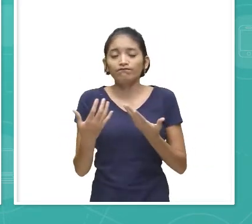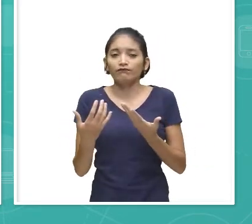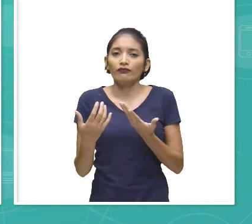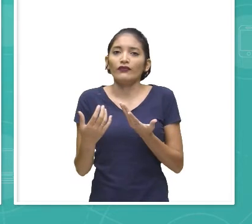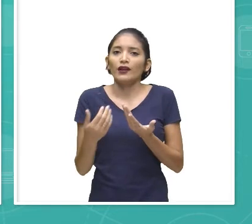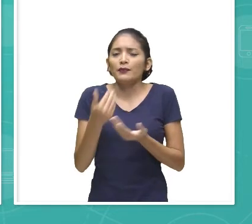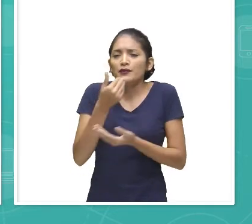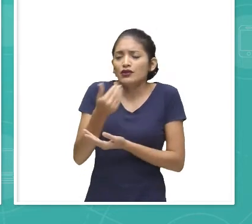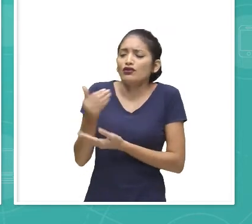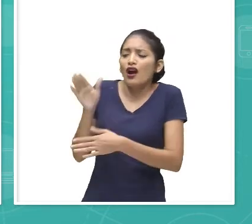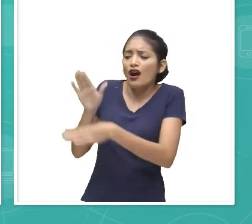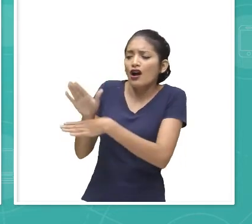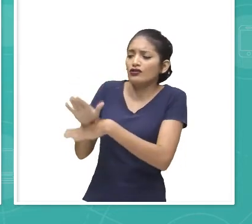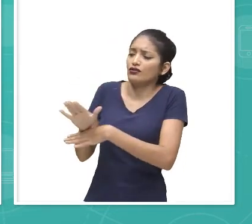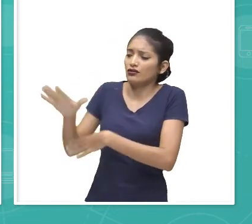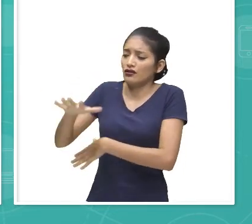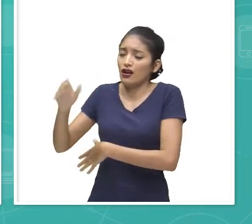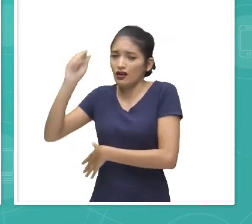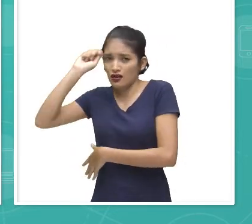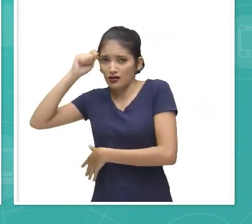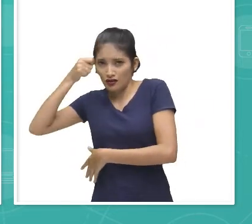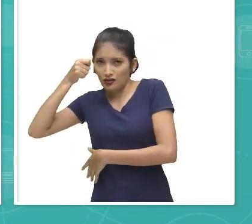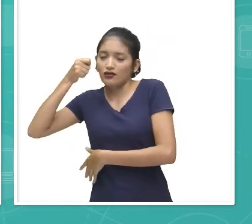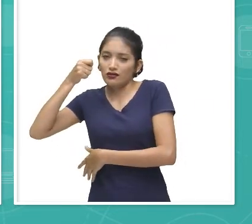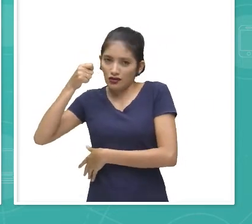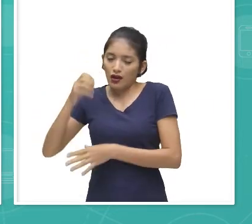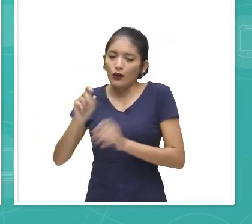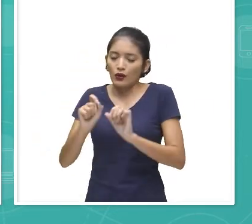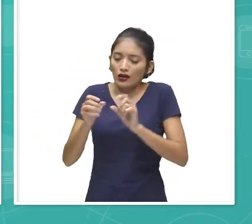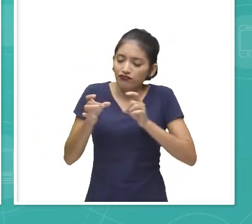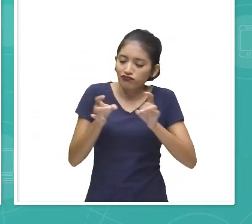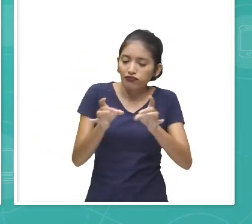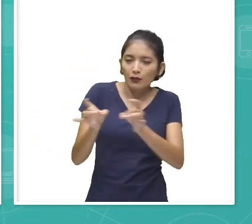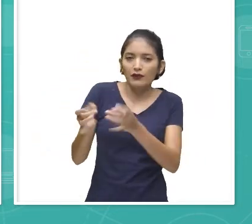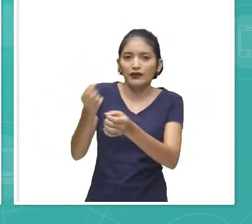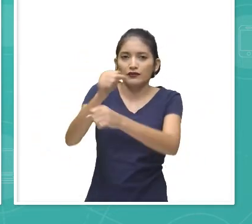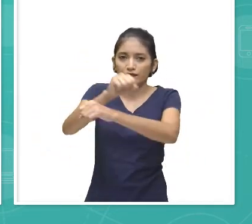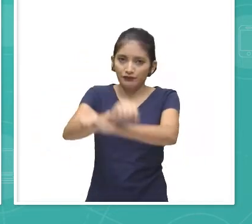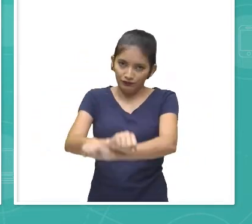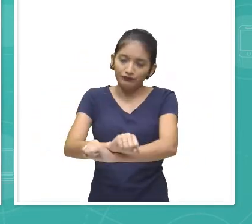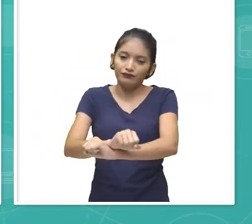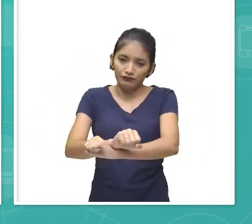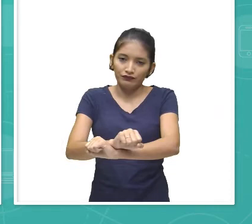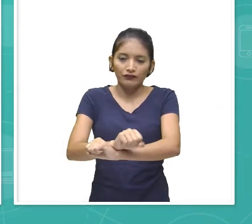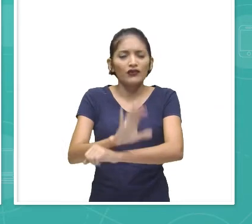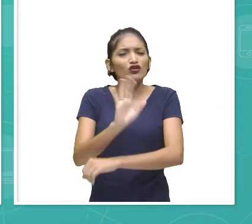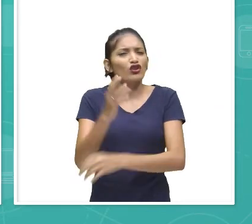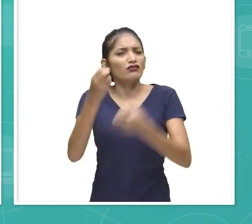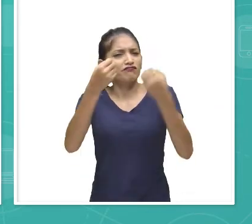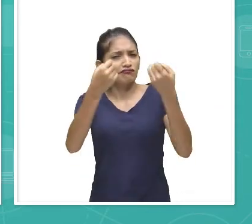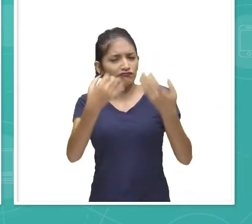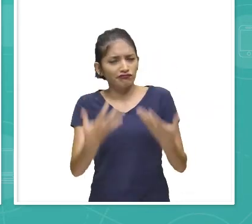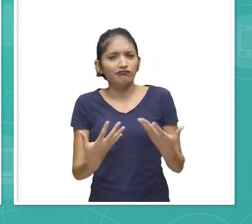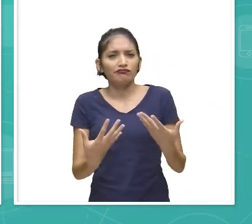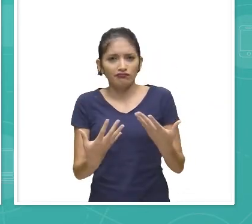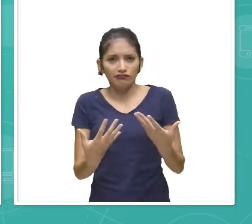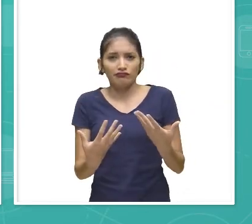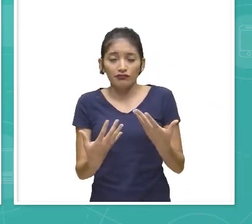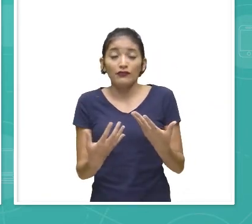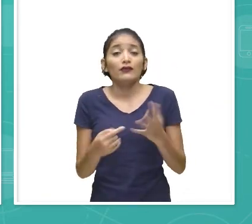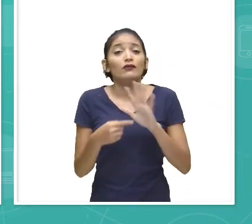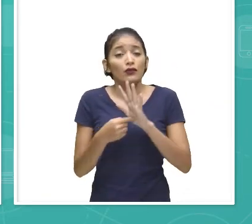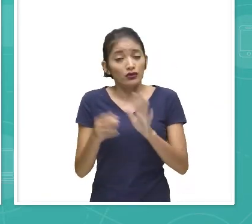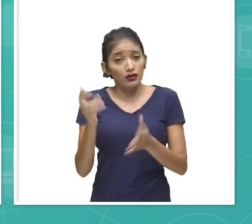de alguns africanos nesse comércio cruel da escravidão, que, como eu falei aqui e